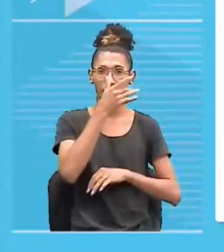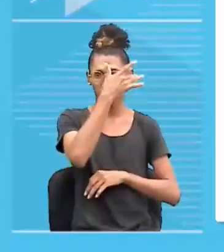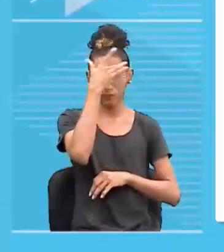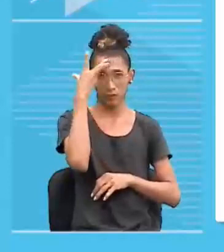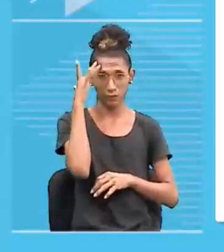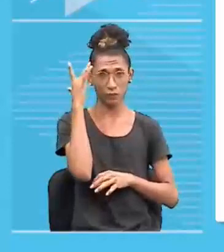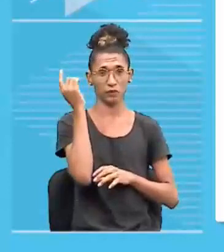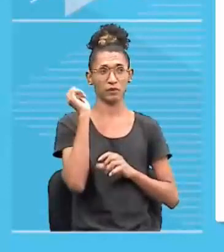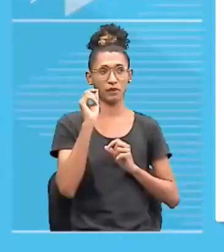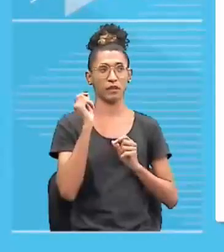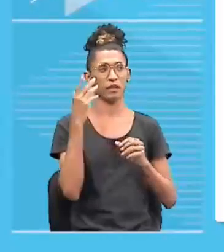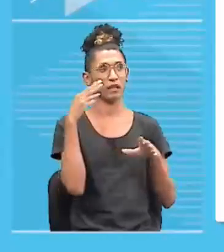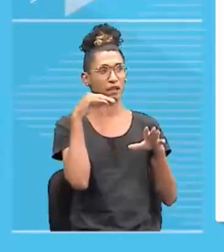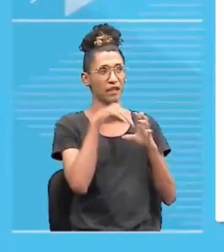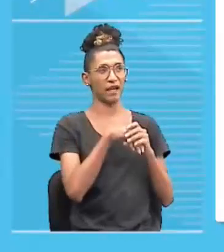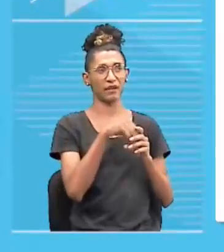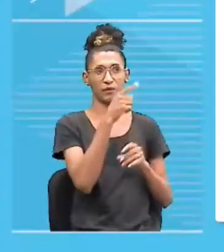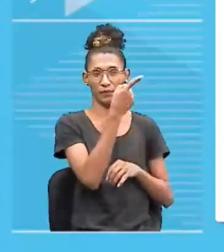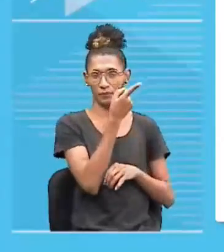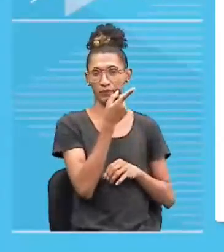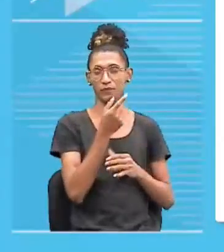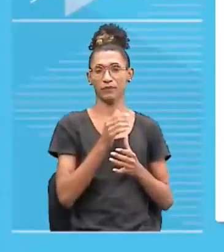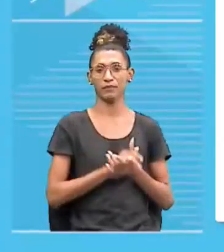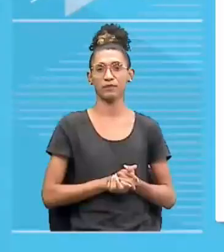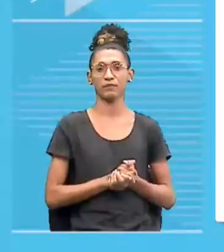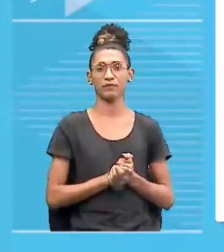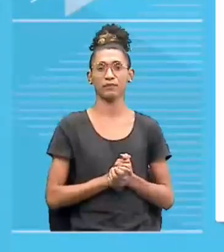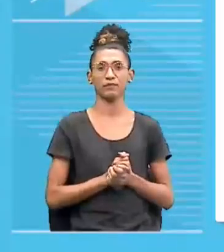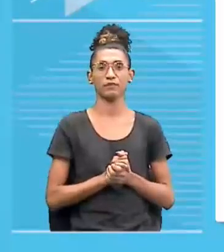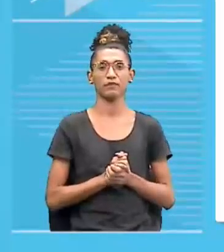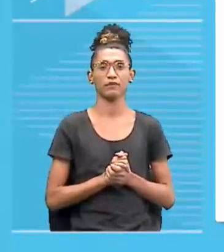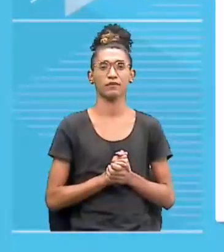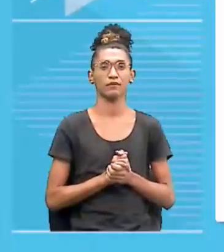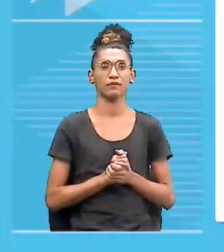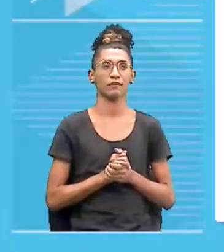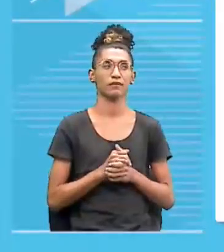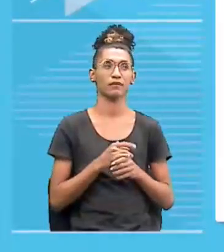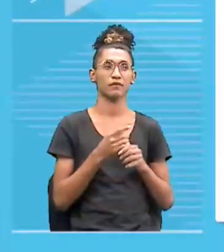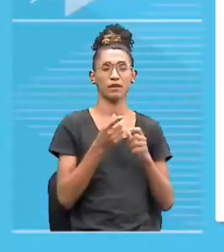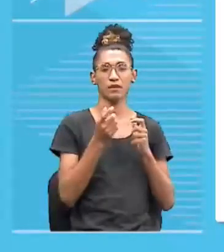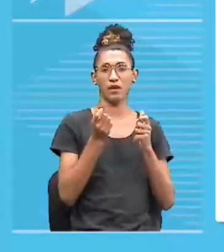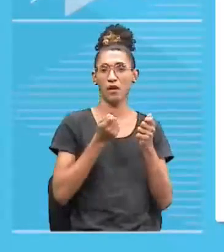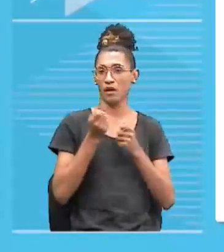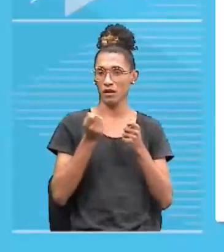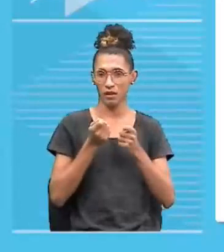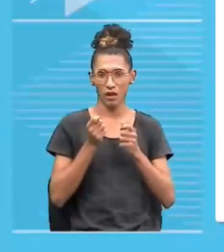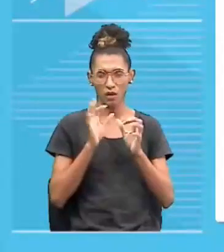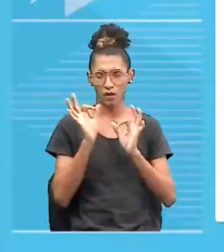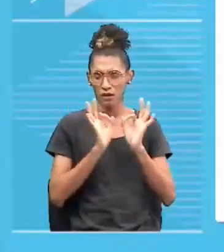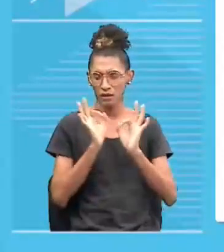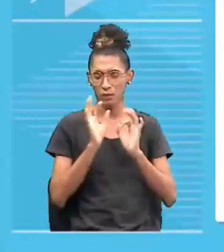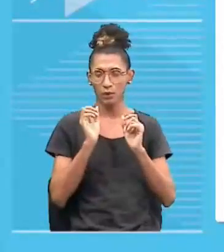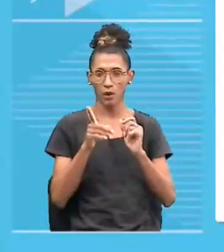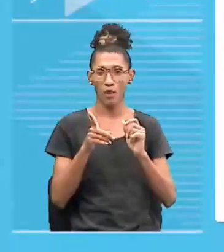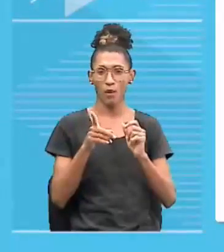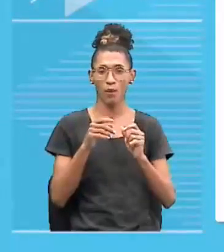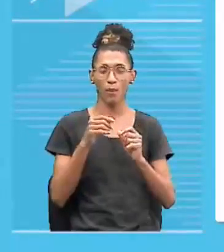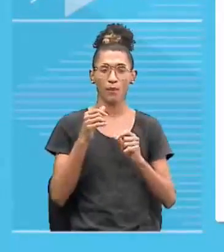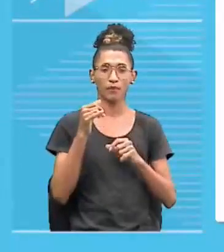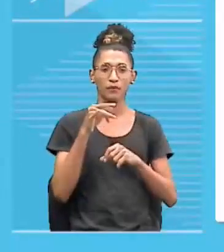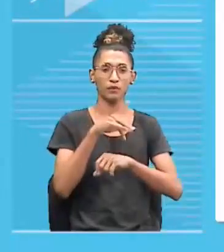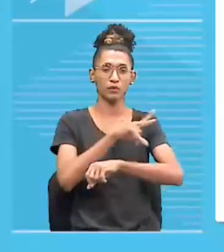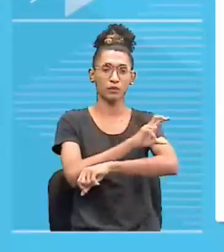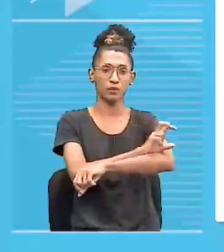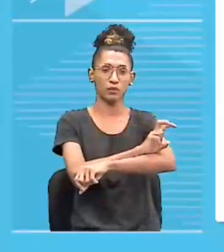colaboradores que existem, por exemplo, nessas fábricas, eles monitoram o funcionamento dos robôs.